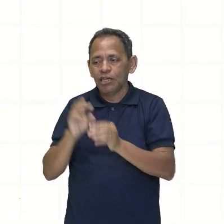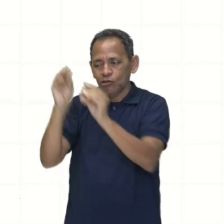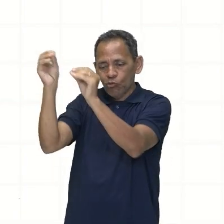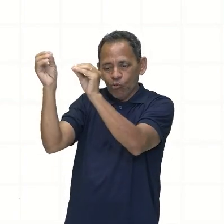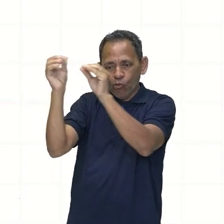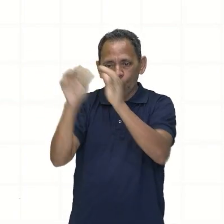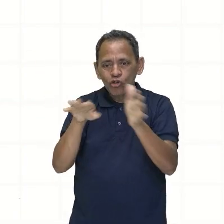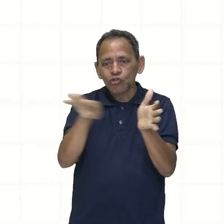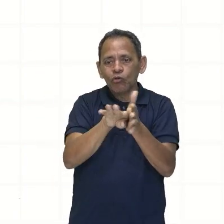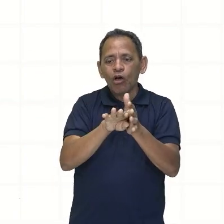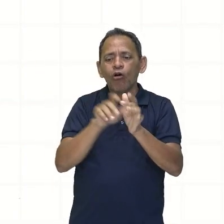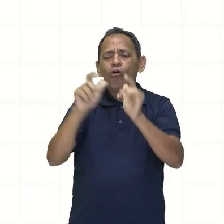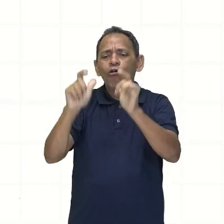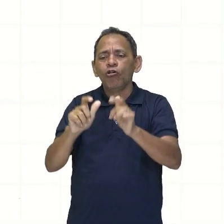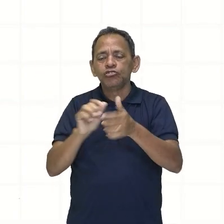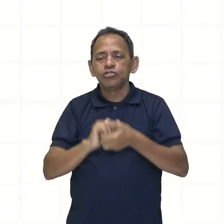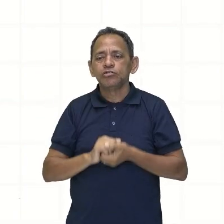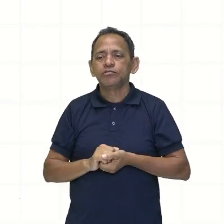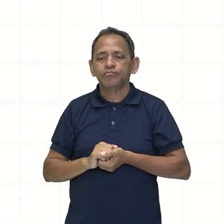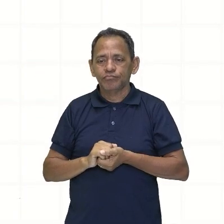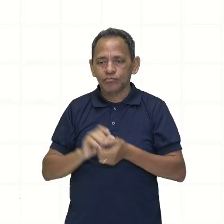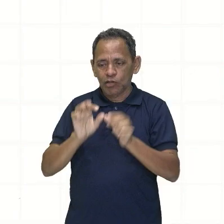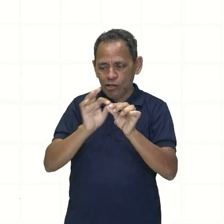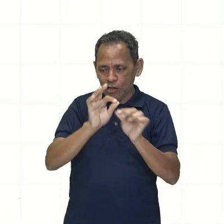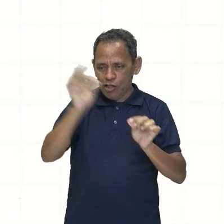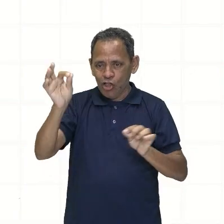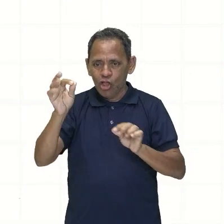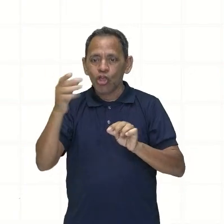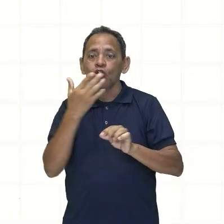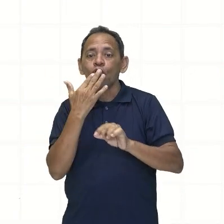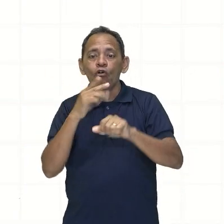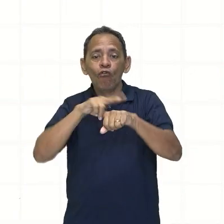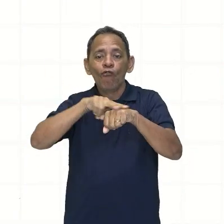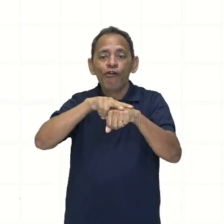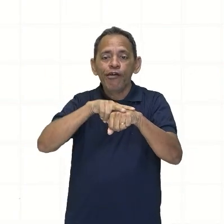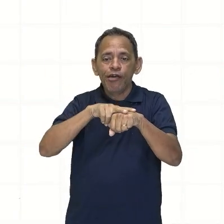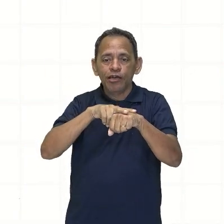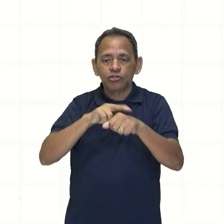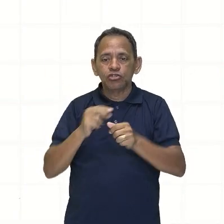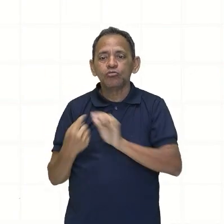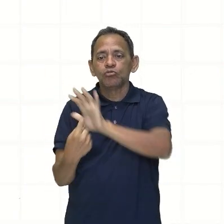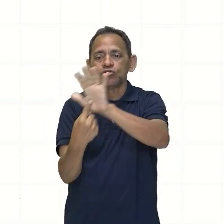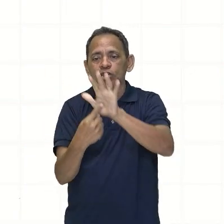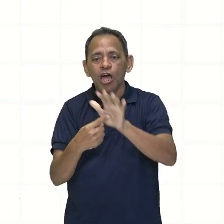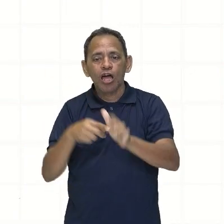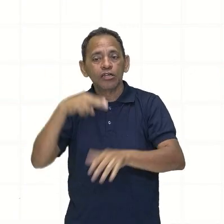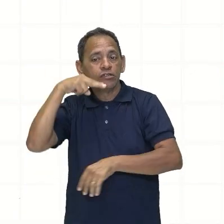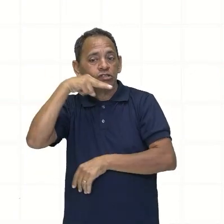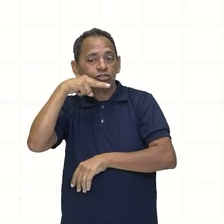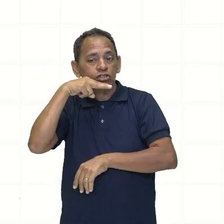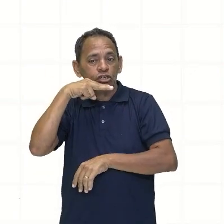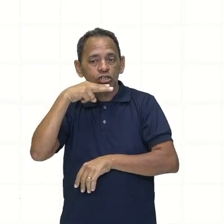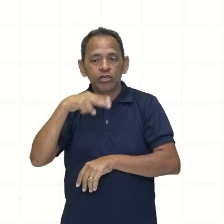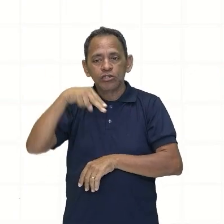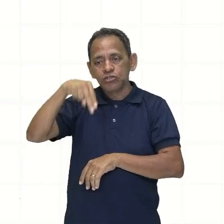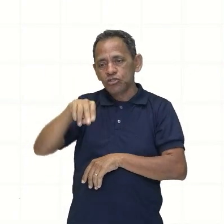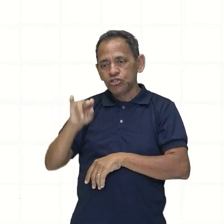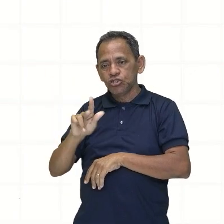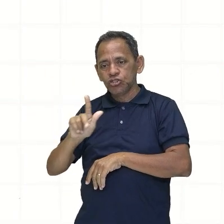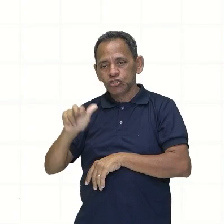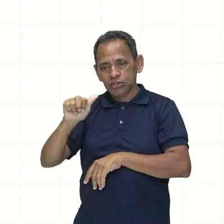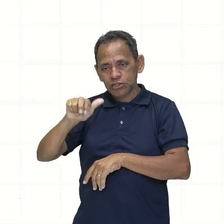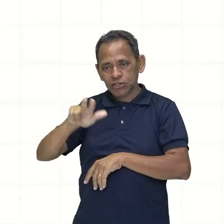chegavam, né? Por exemplo, a setinha verde aqui, olha, nós temos aqui em destaque a Nigéria, né? E eles saíam ali